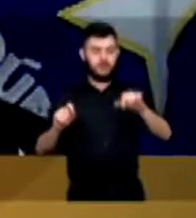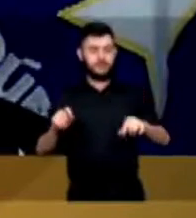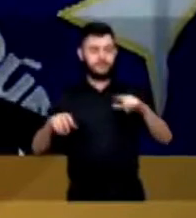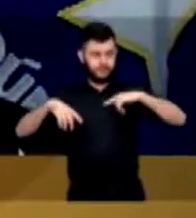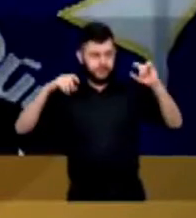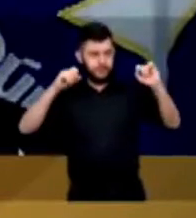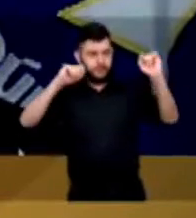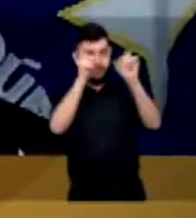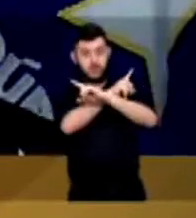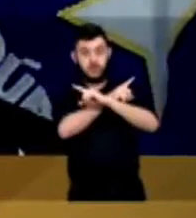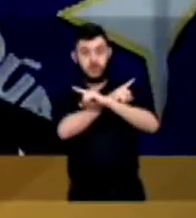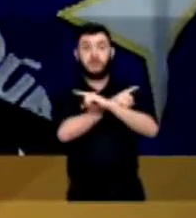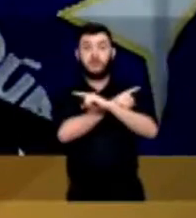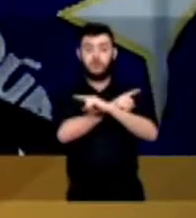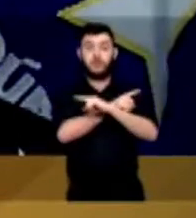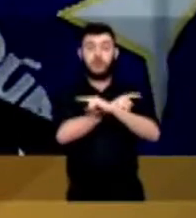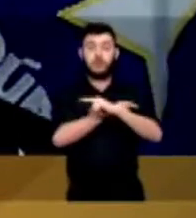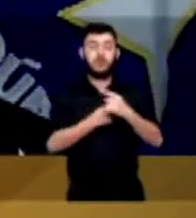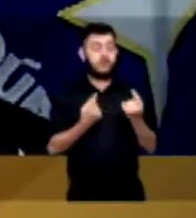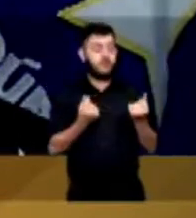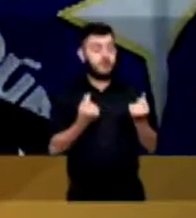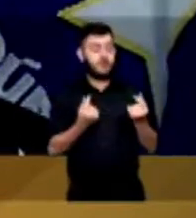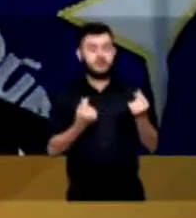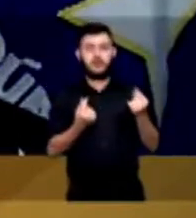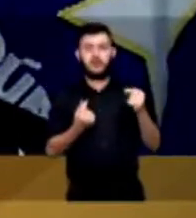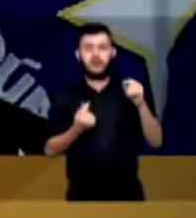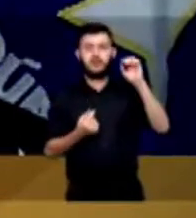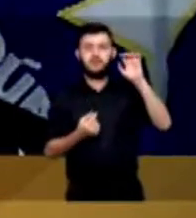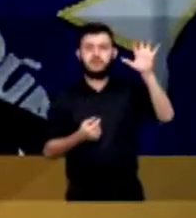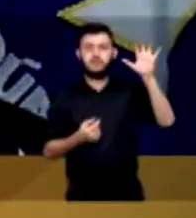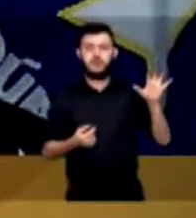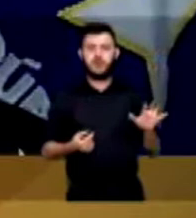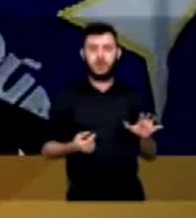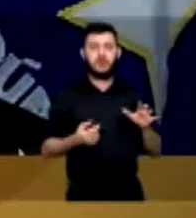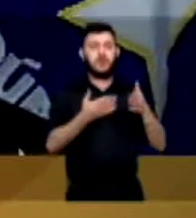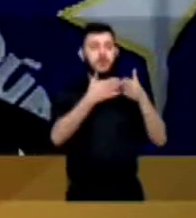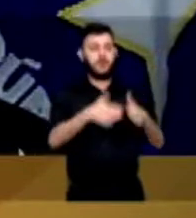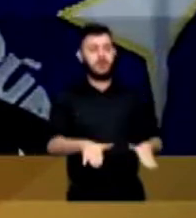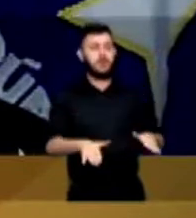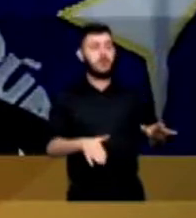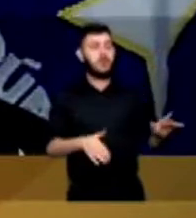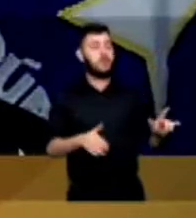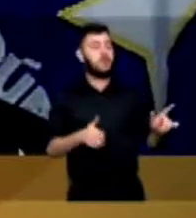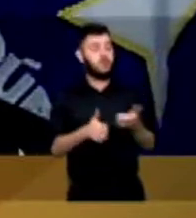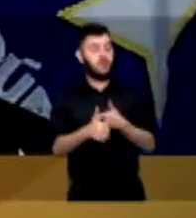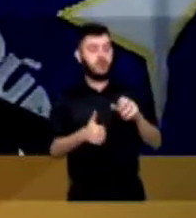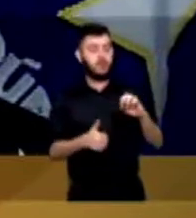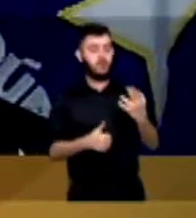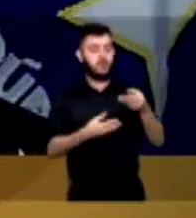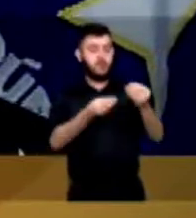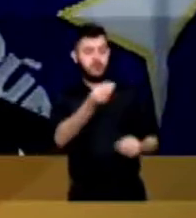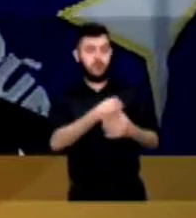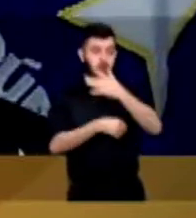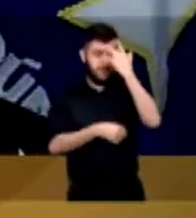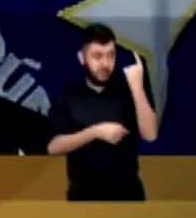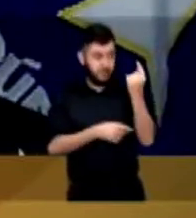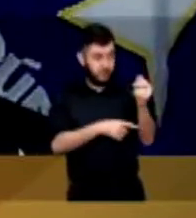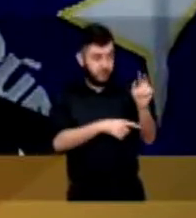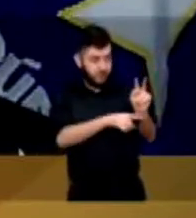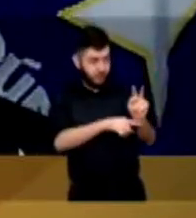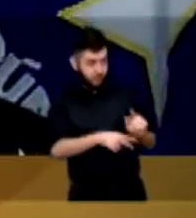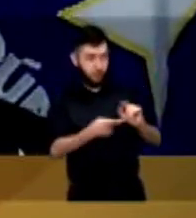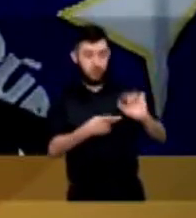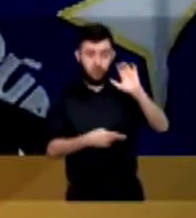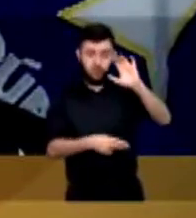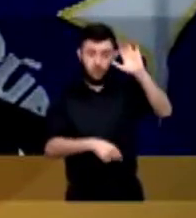Estado não justificam uma moratória na quitação do débito em prejuízo do credor, do cidadão e